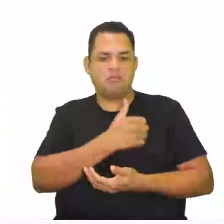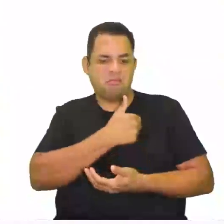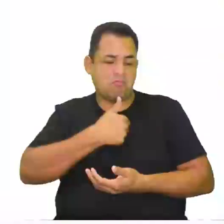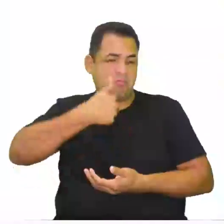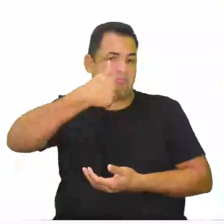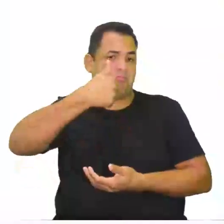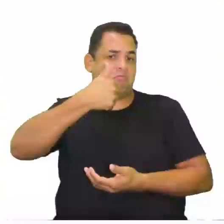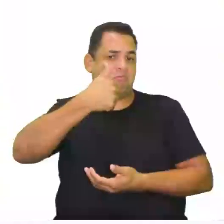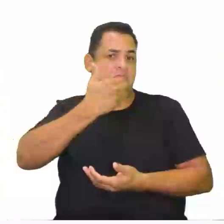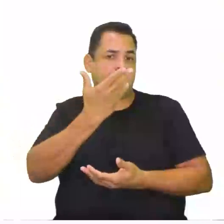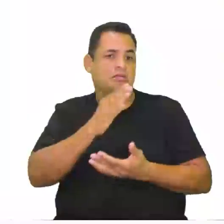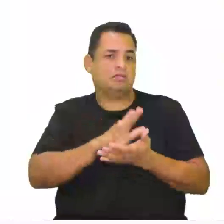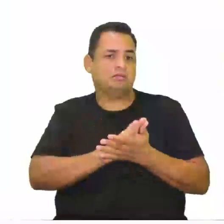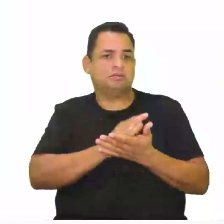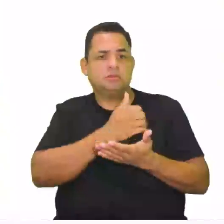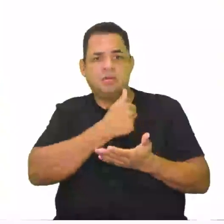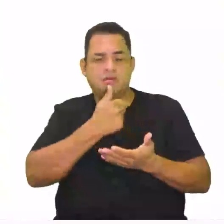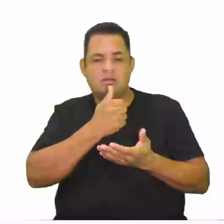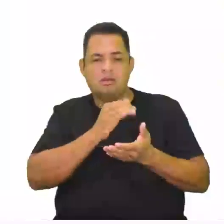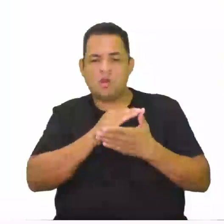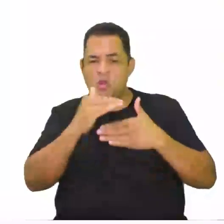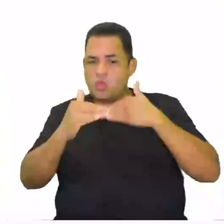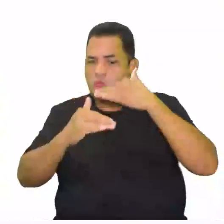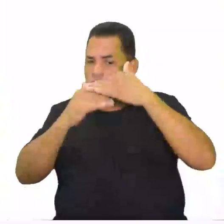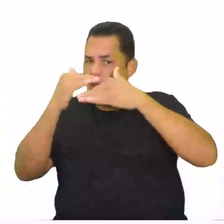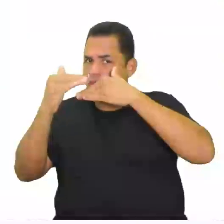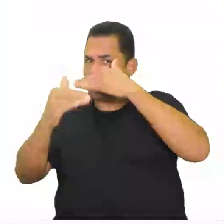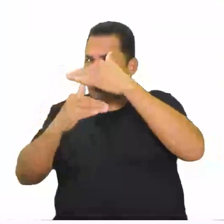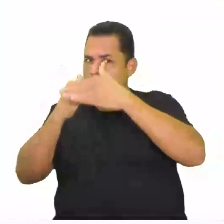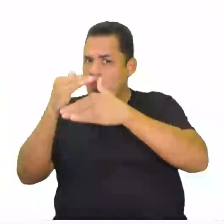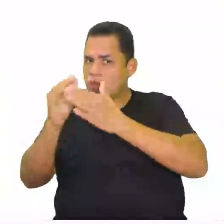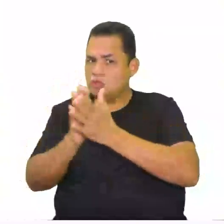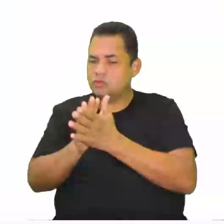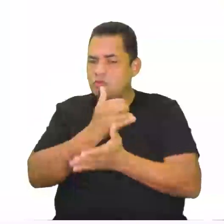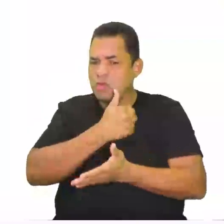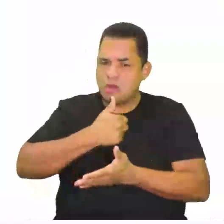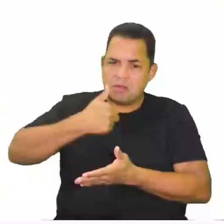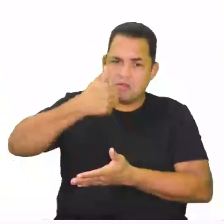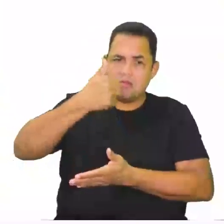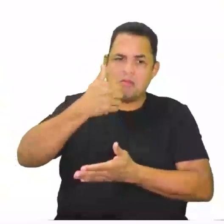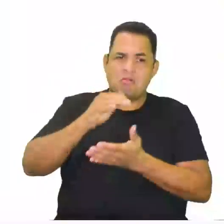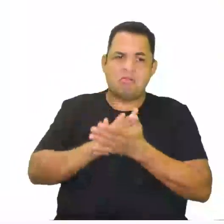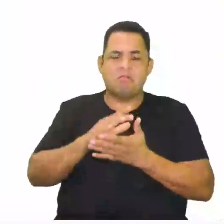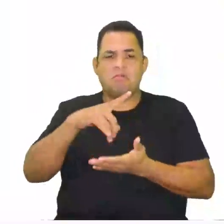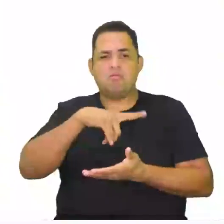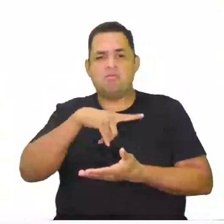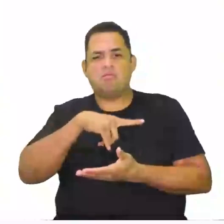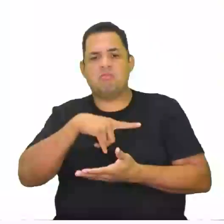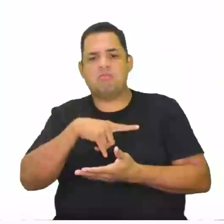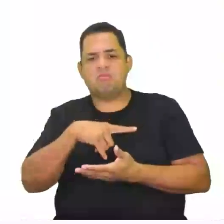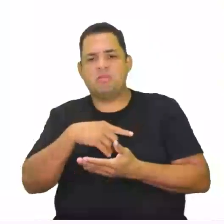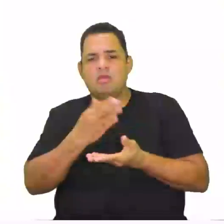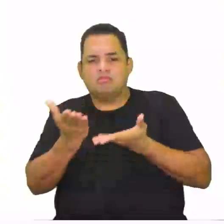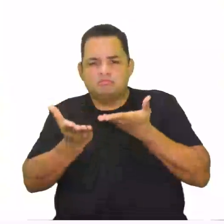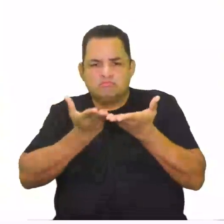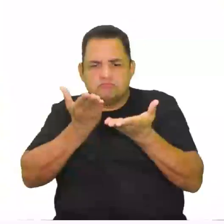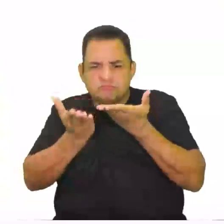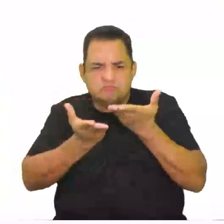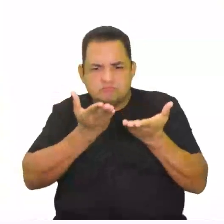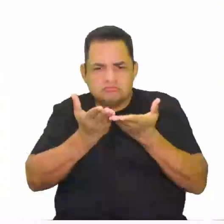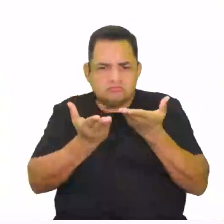aprimoramento dos aterros controlados. Eles são mais viáveis, pois eles têm o tratamento